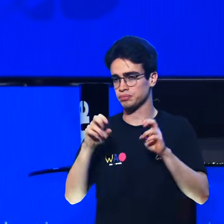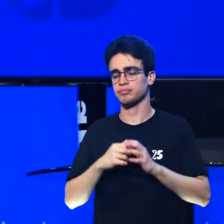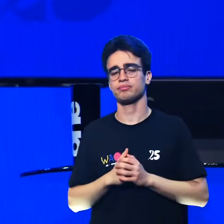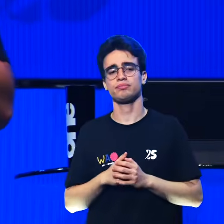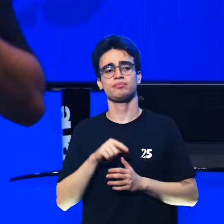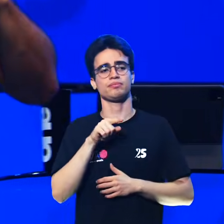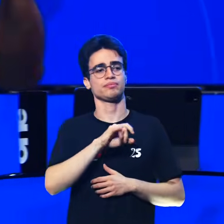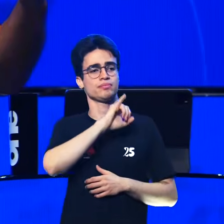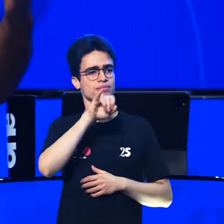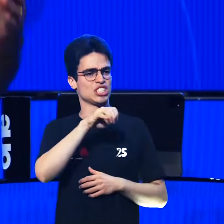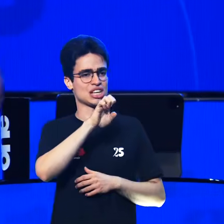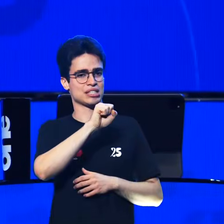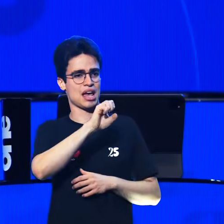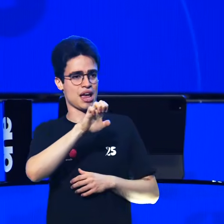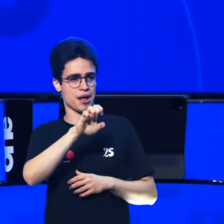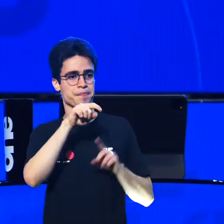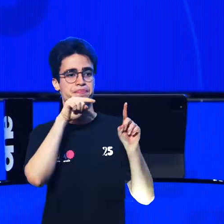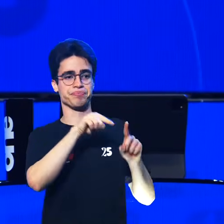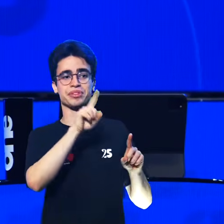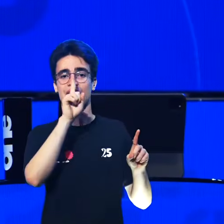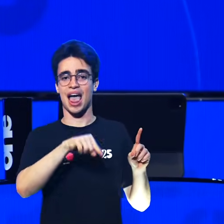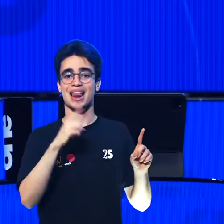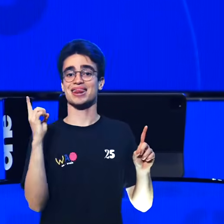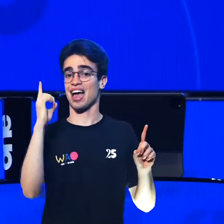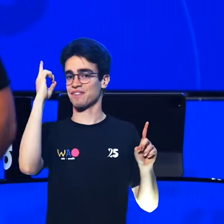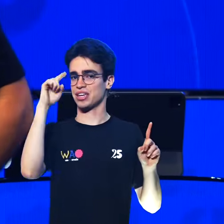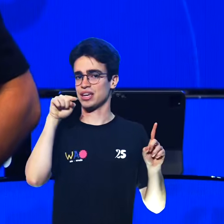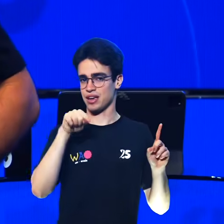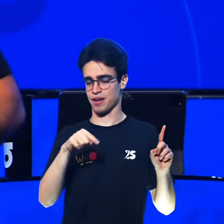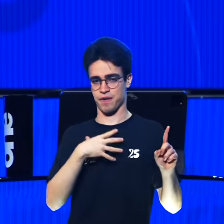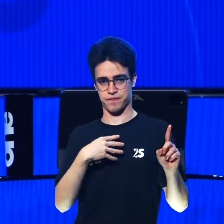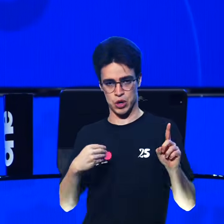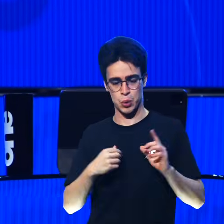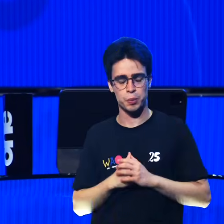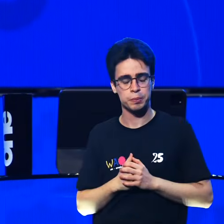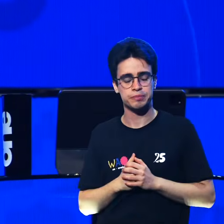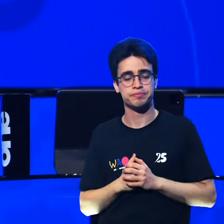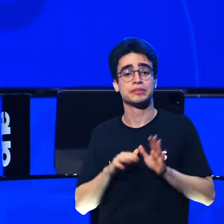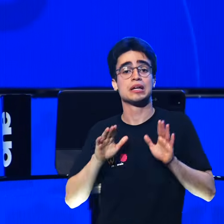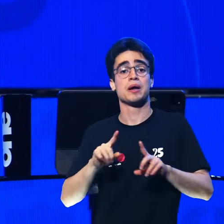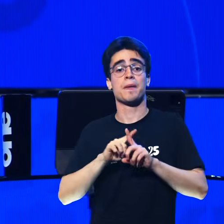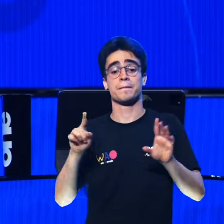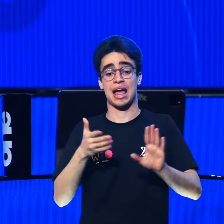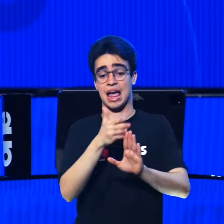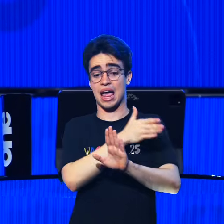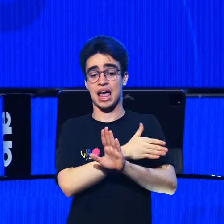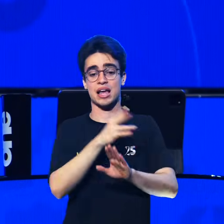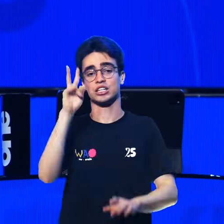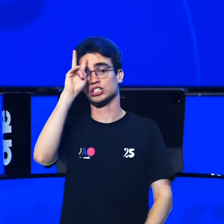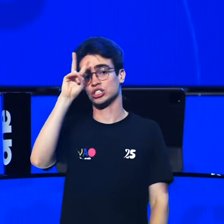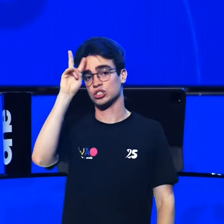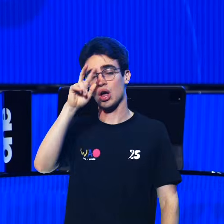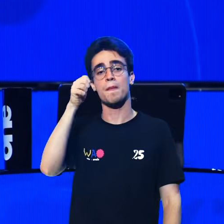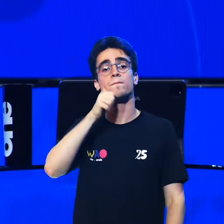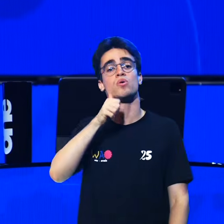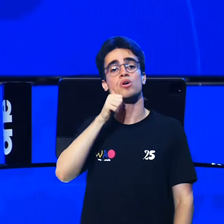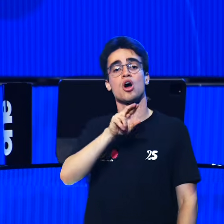Jessé, pai de Davi. Mas a história começa com uma mulher chamada